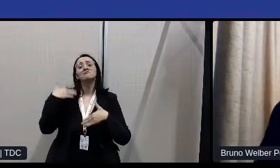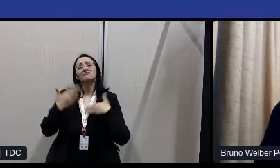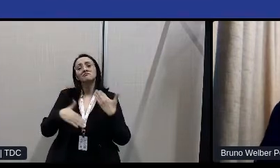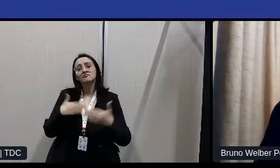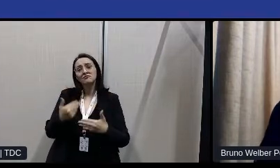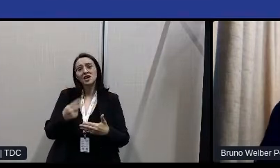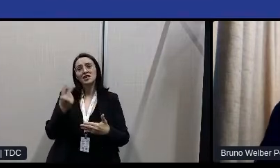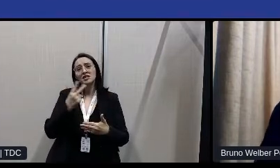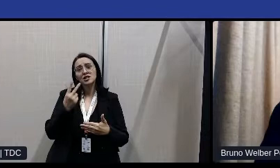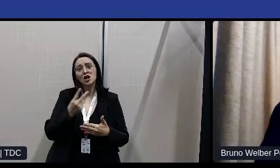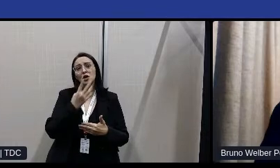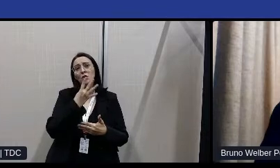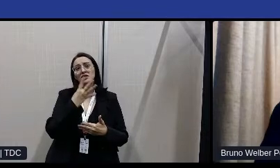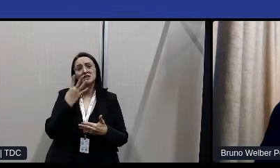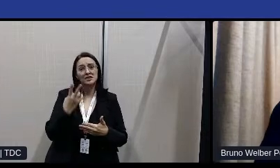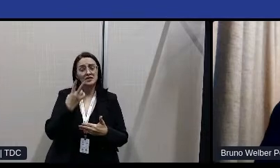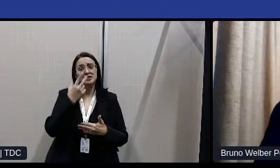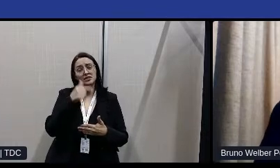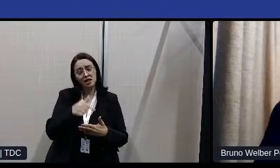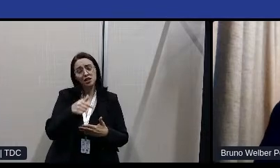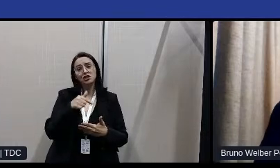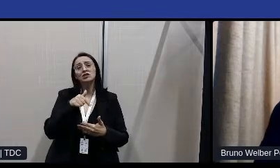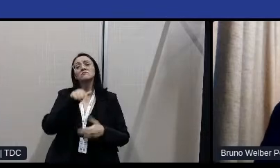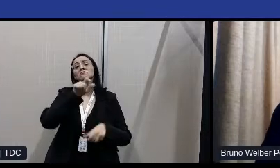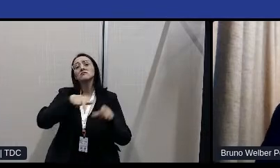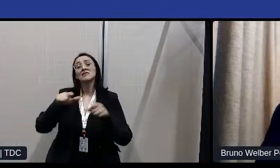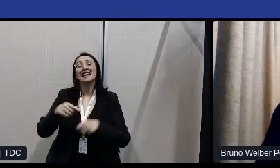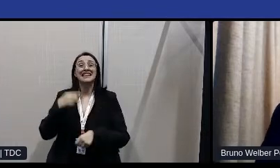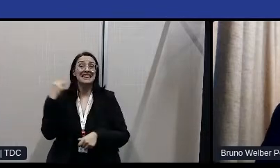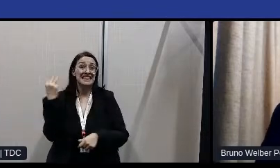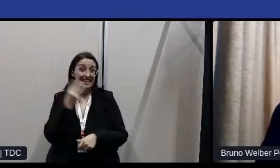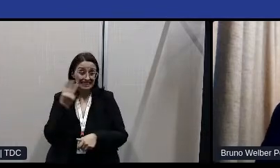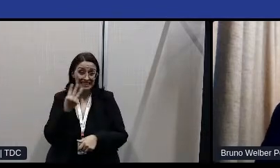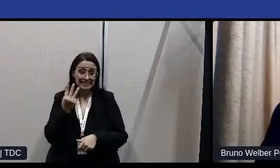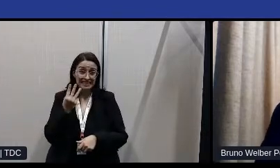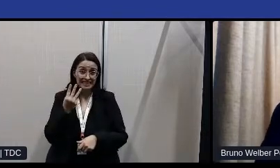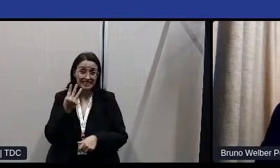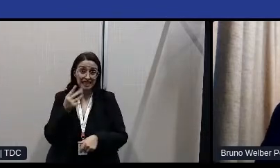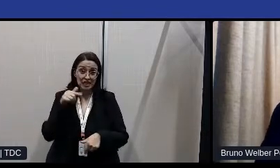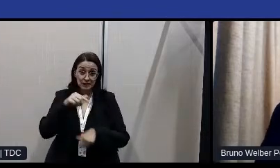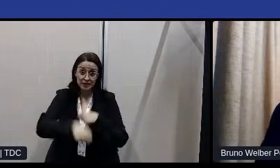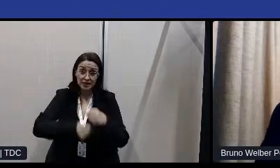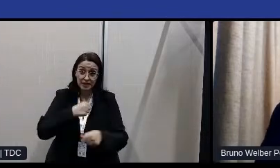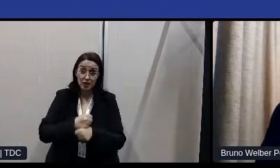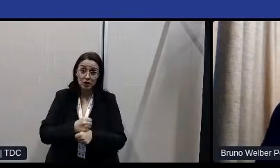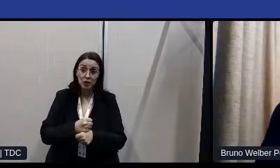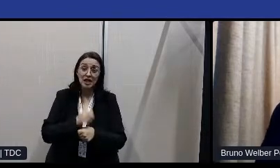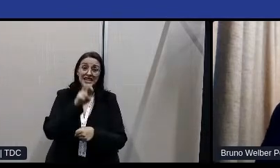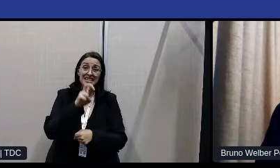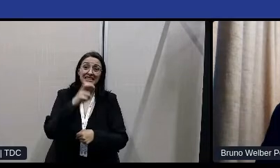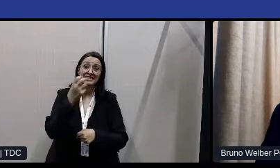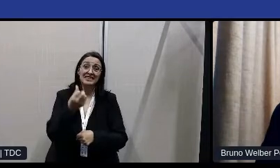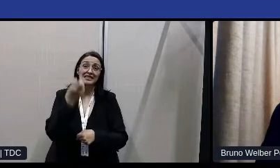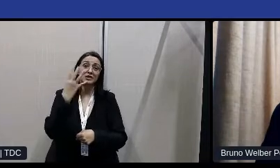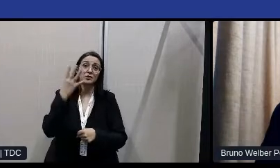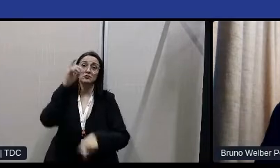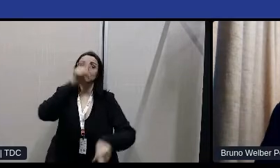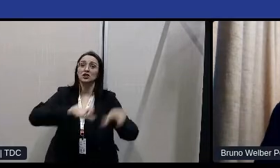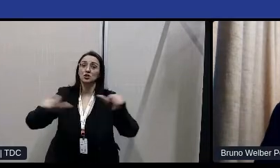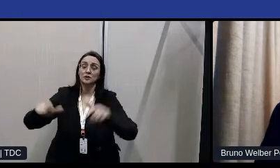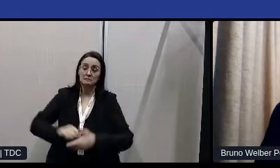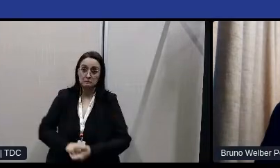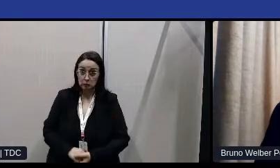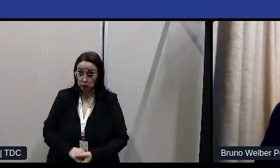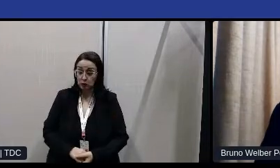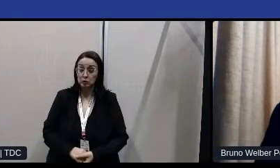os 427, e na terceira, que foi esse ano, 564 pessoas.